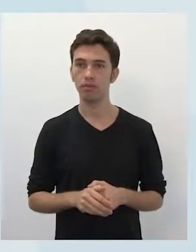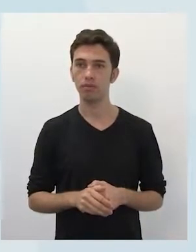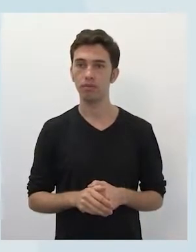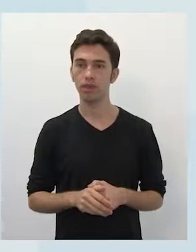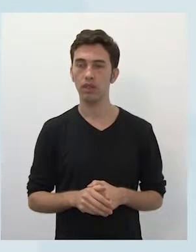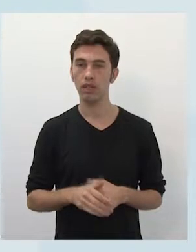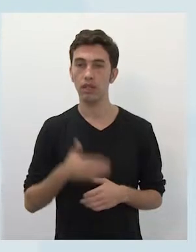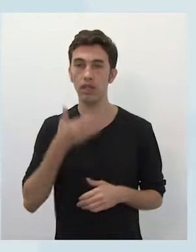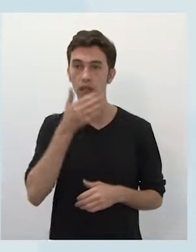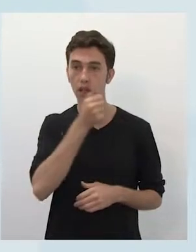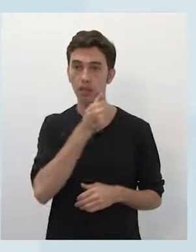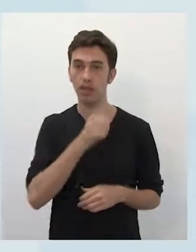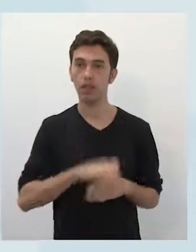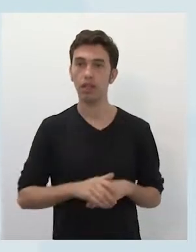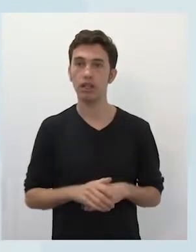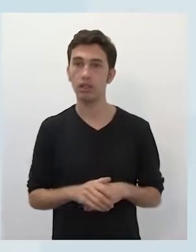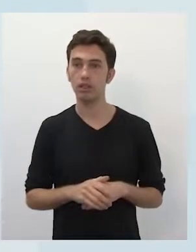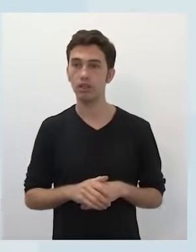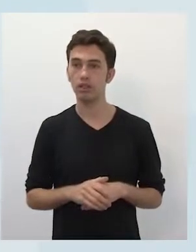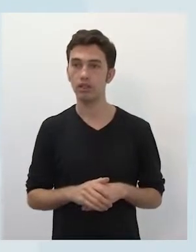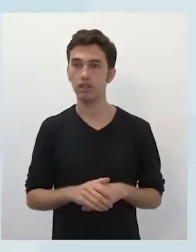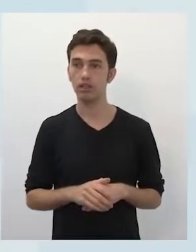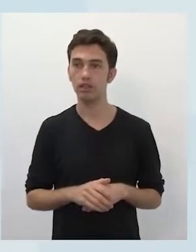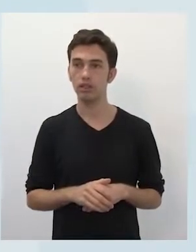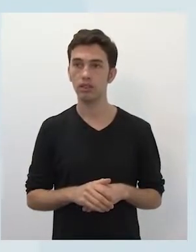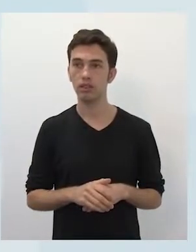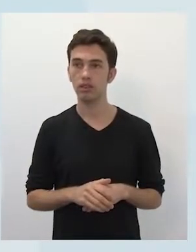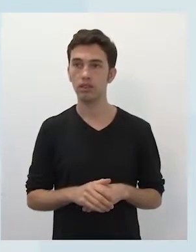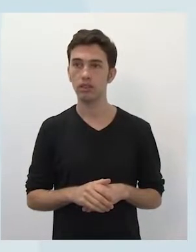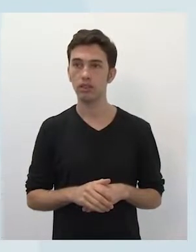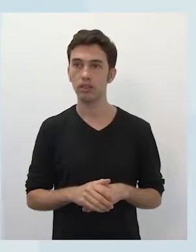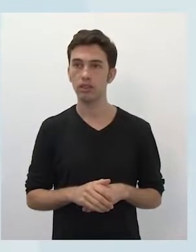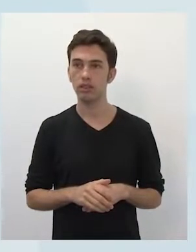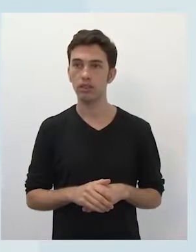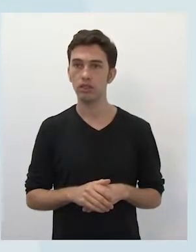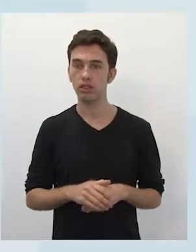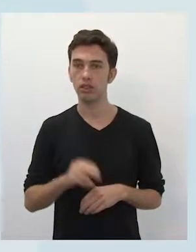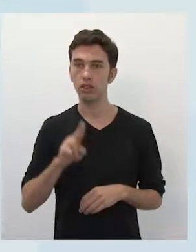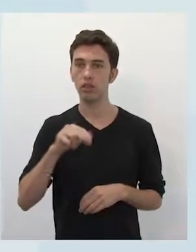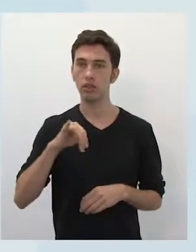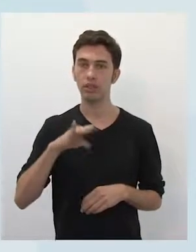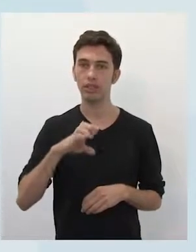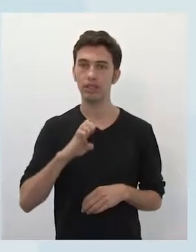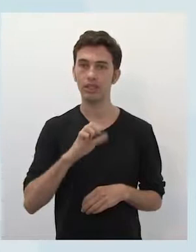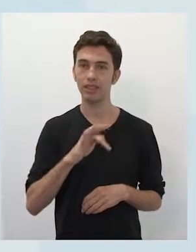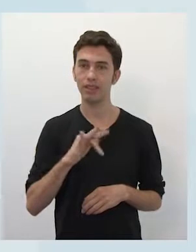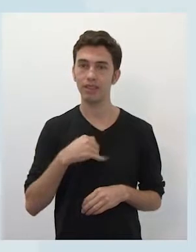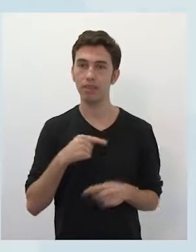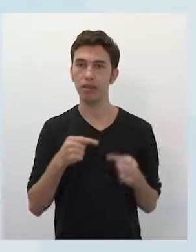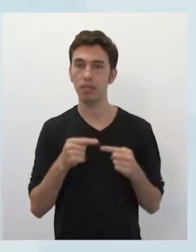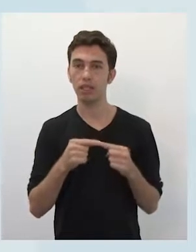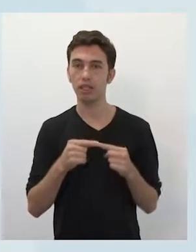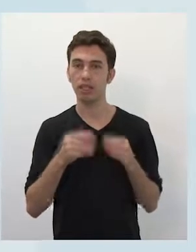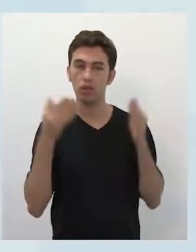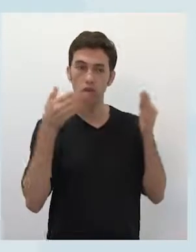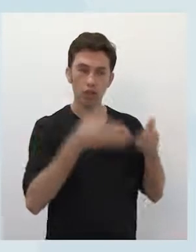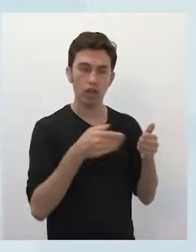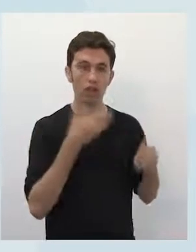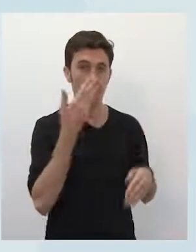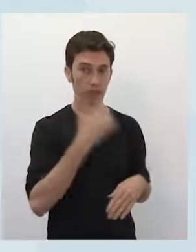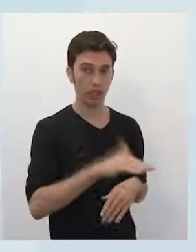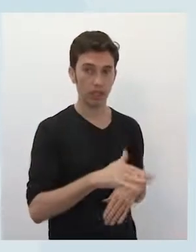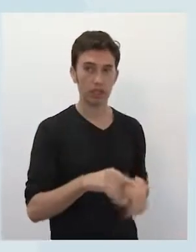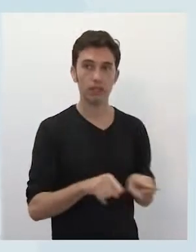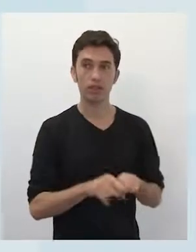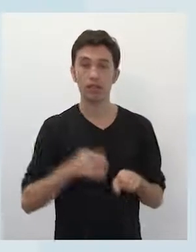Socorrer, observem aí, né? Socorrer a gente já pensa numa emergência, claro, né? Não tem como ler socorrer e imaginar uma situação